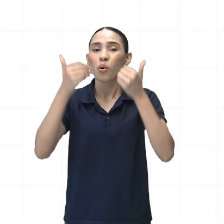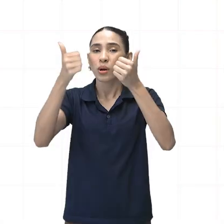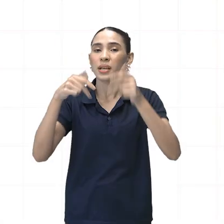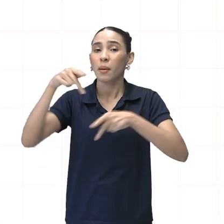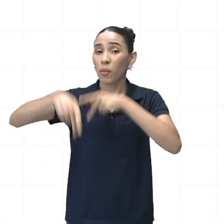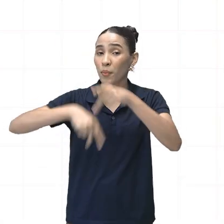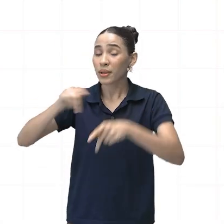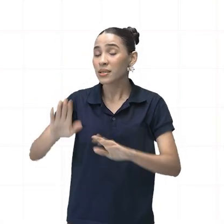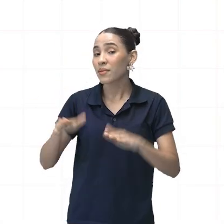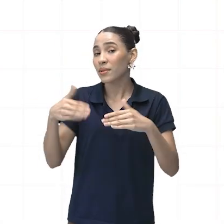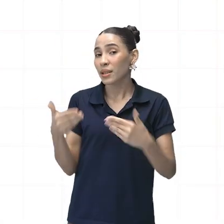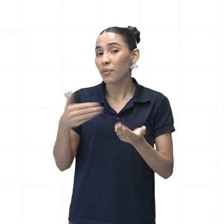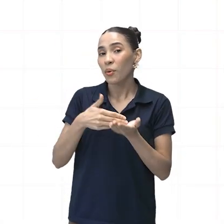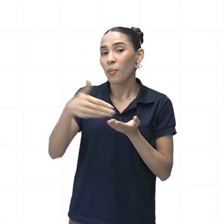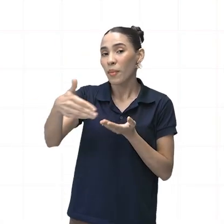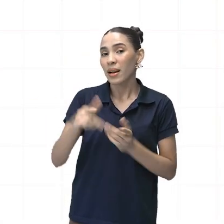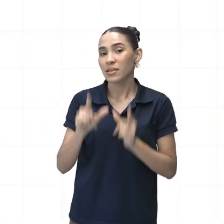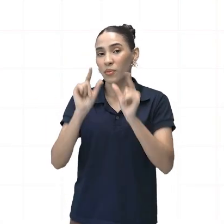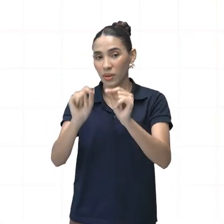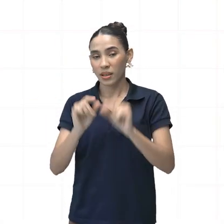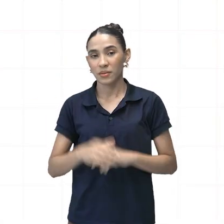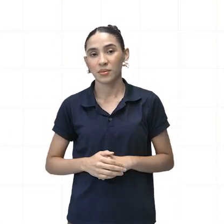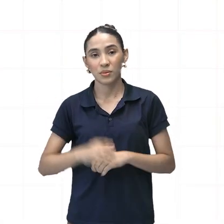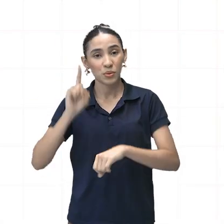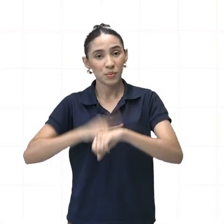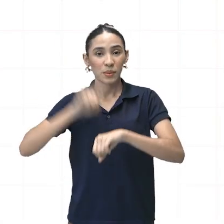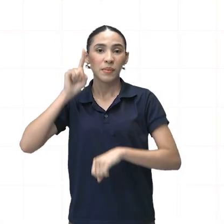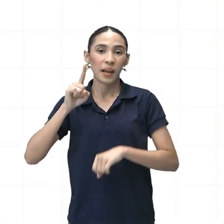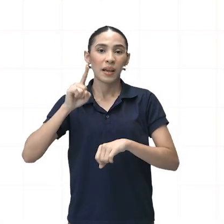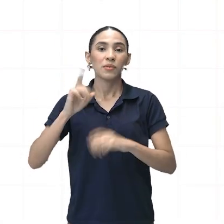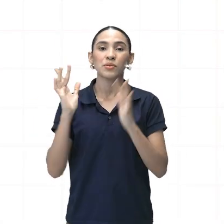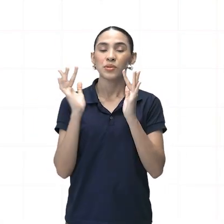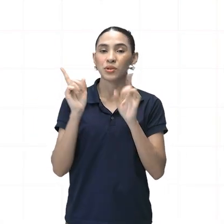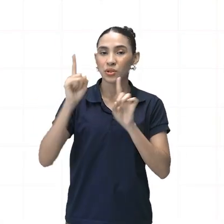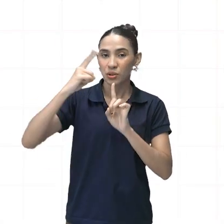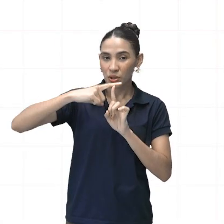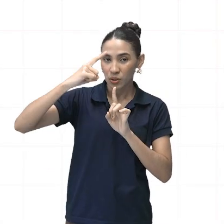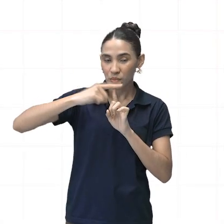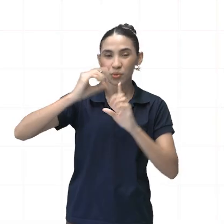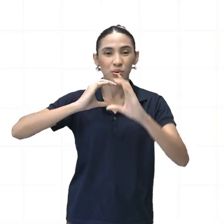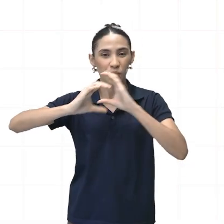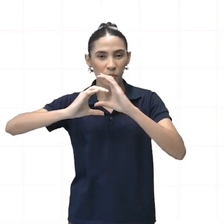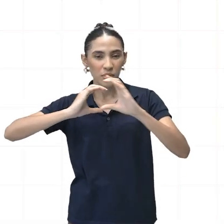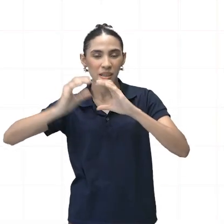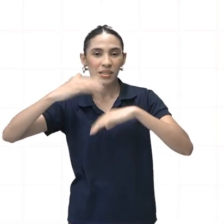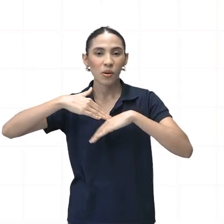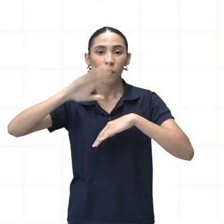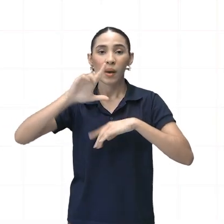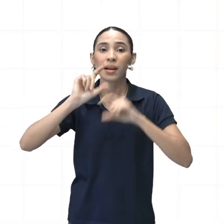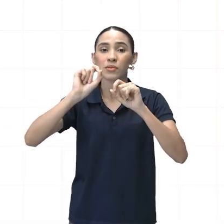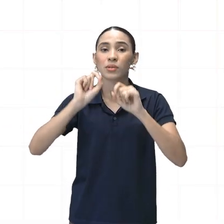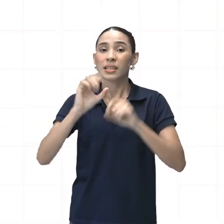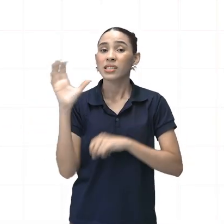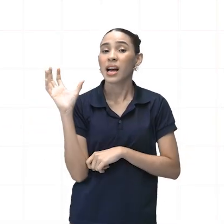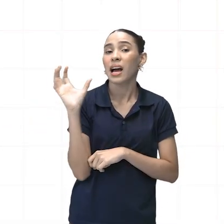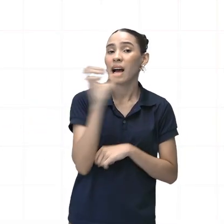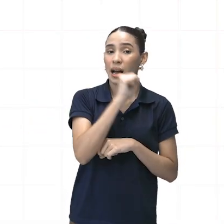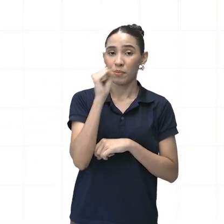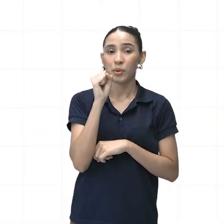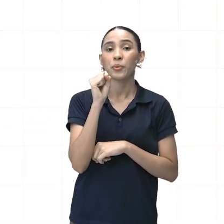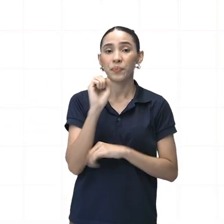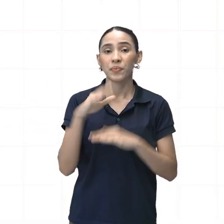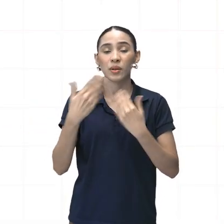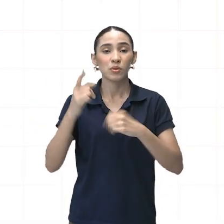população, então começam a surgir os primeiros meios de comunicação mais rápidos,